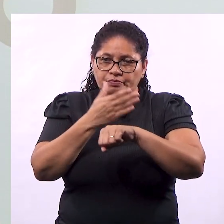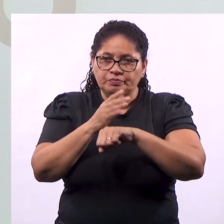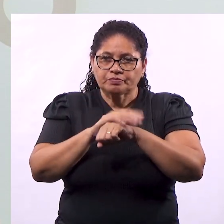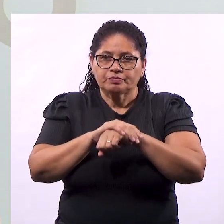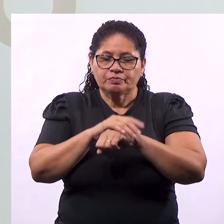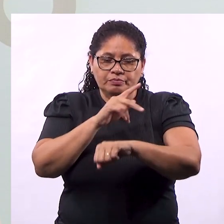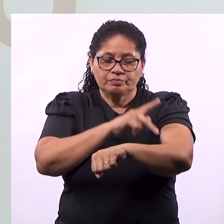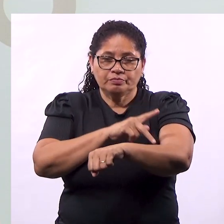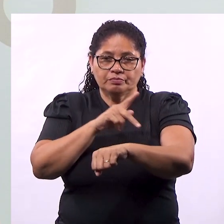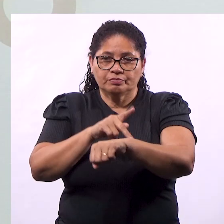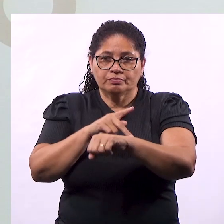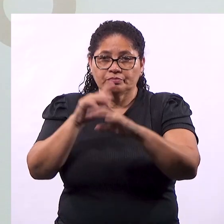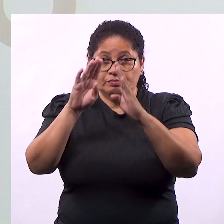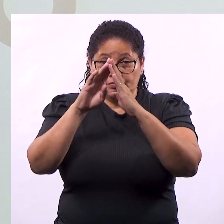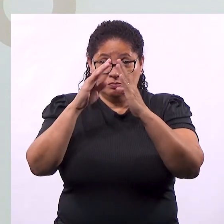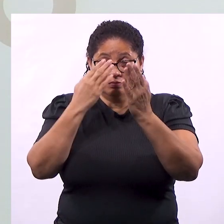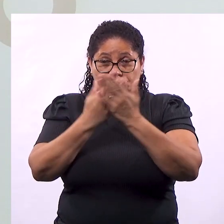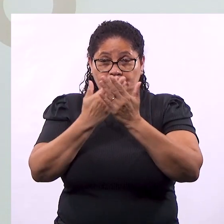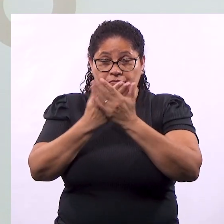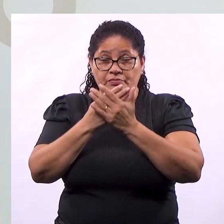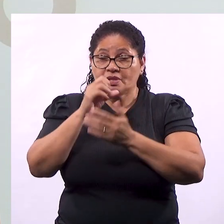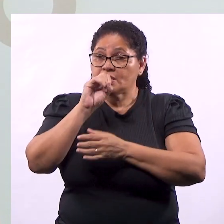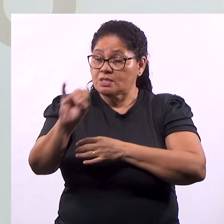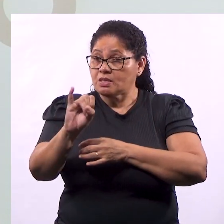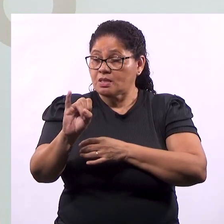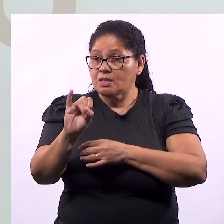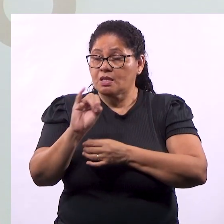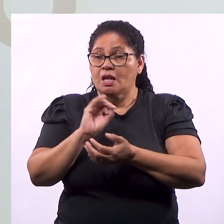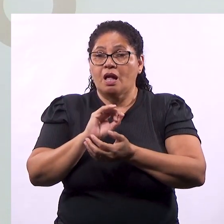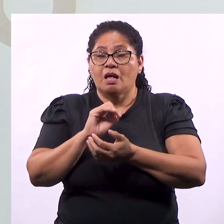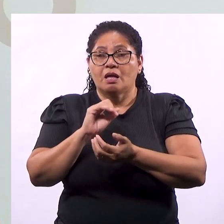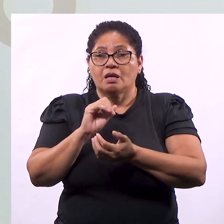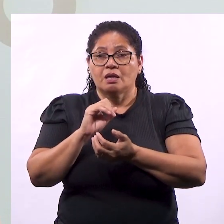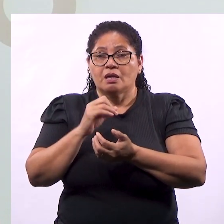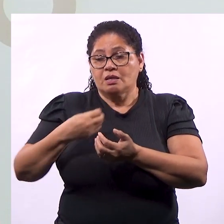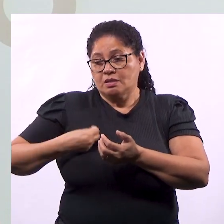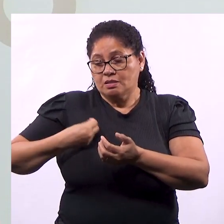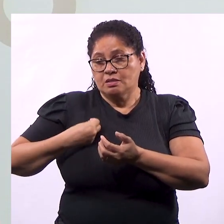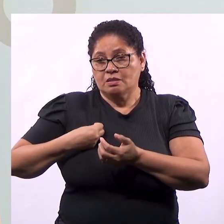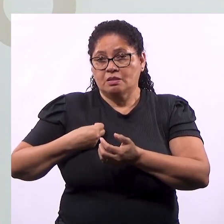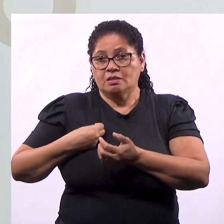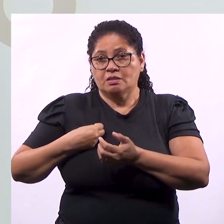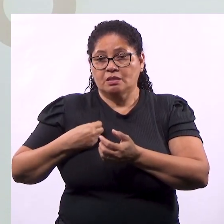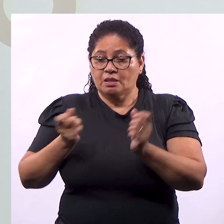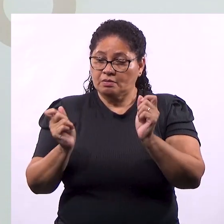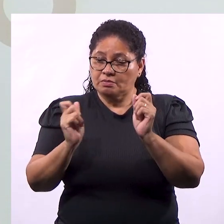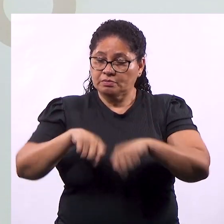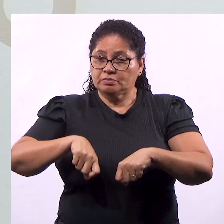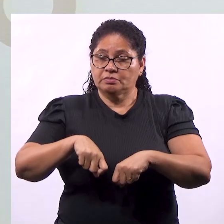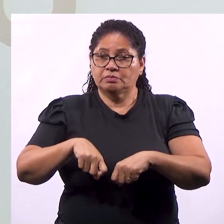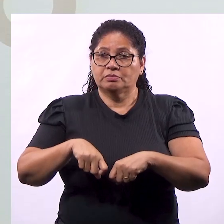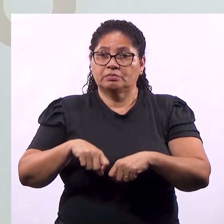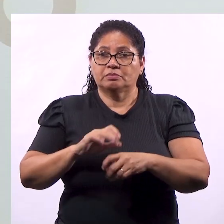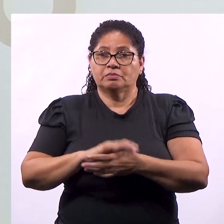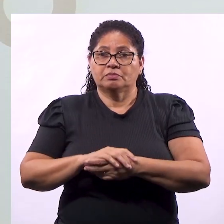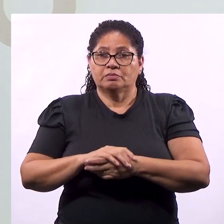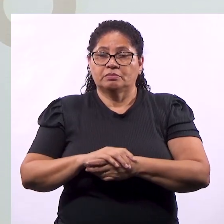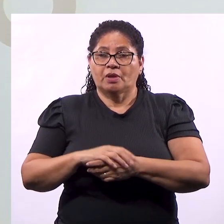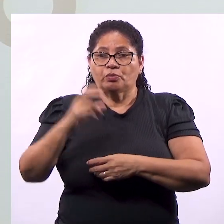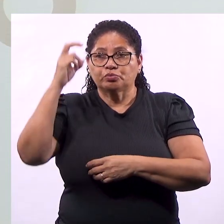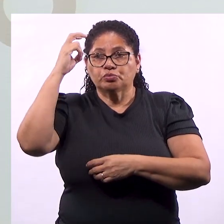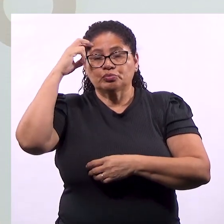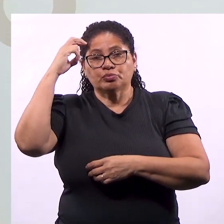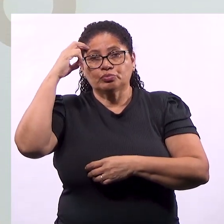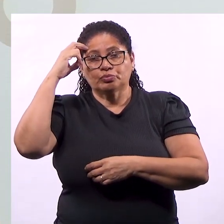prática pedagógica da escola se ela é existente ou se ela tem potencialidade de